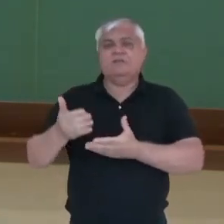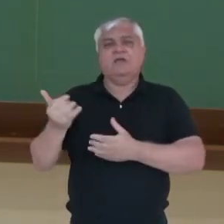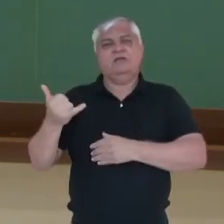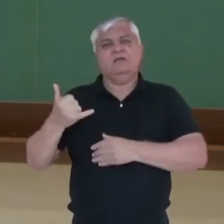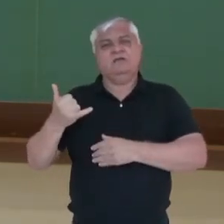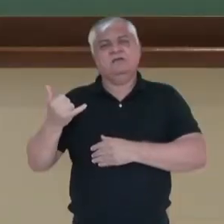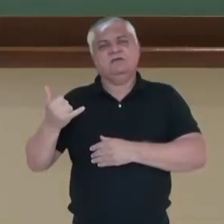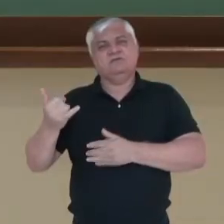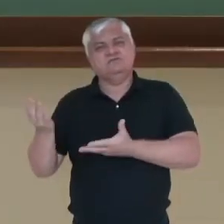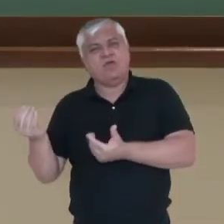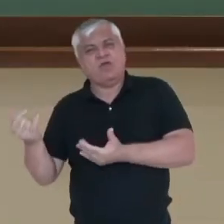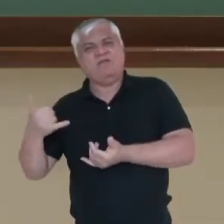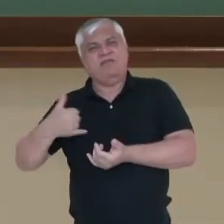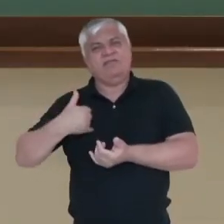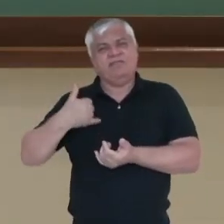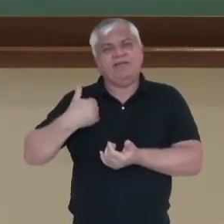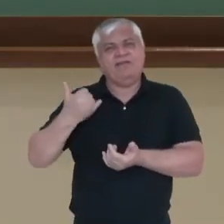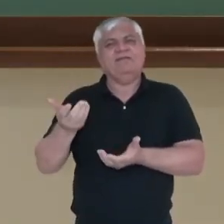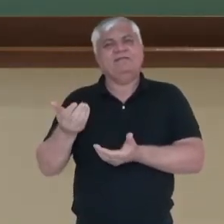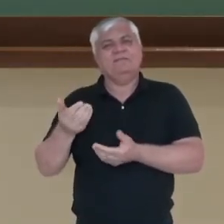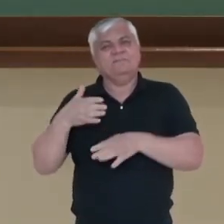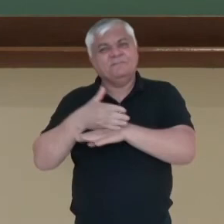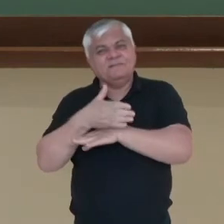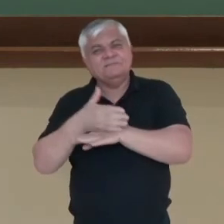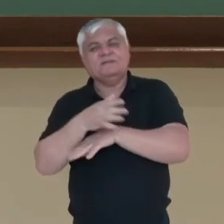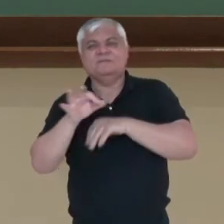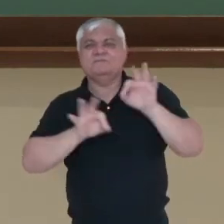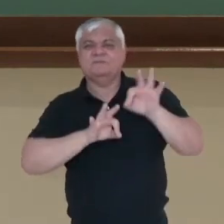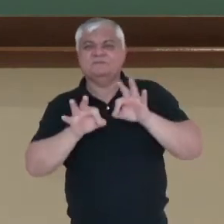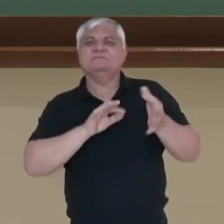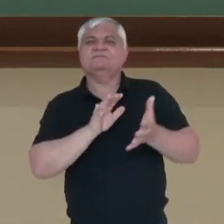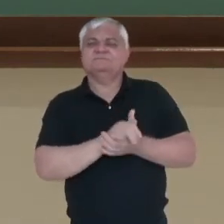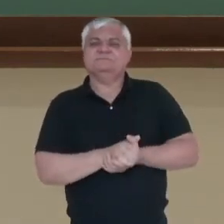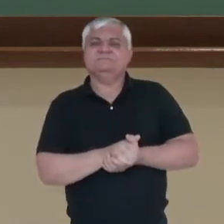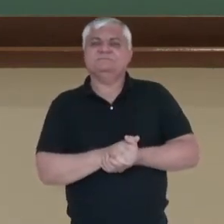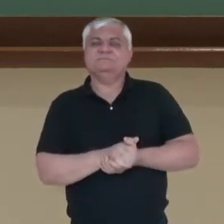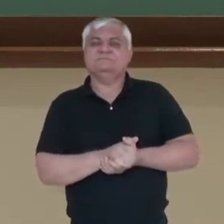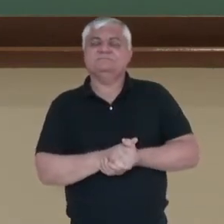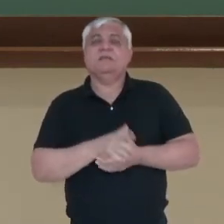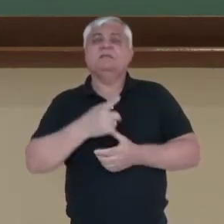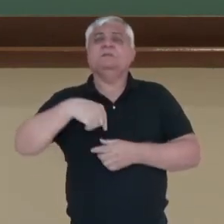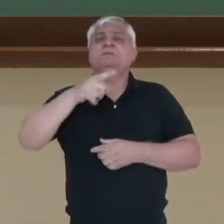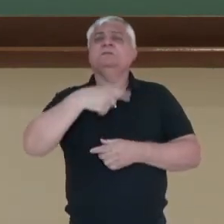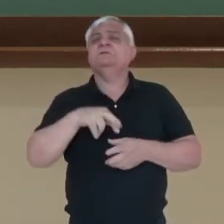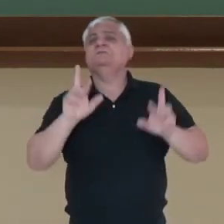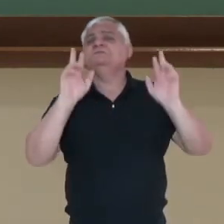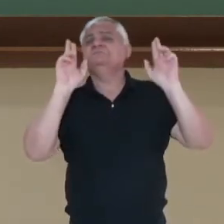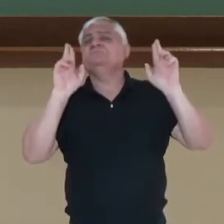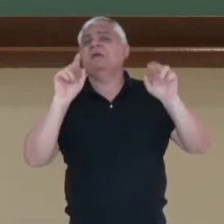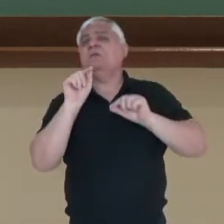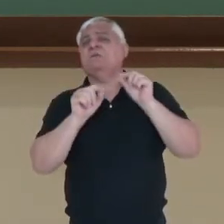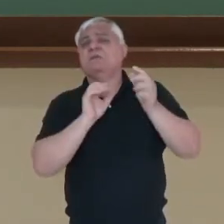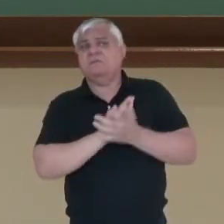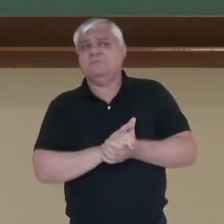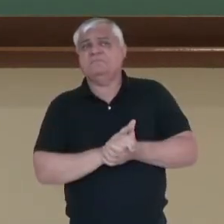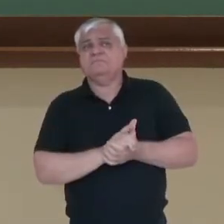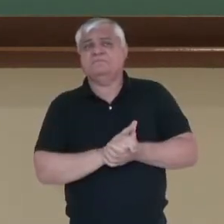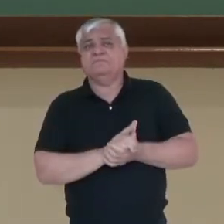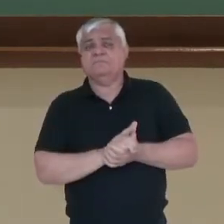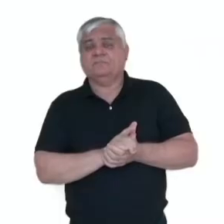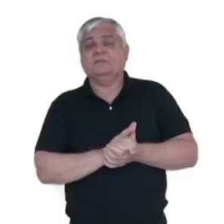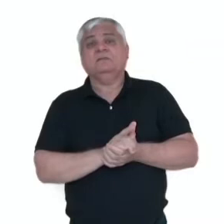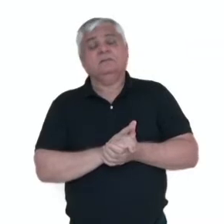a participarem do projeto. O que a gente espera, apesar de ser uma resposta pessoal? Que